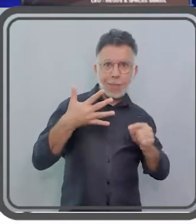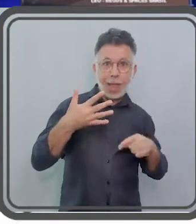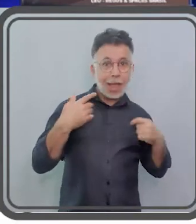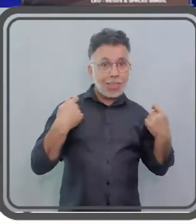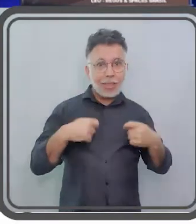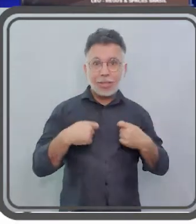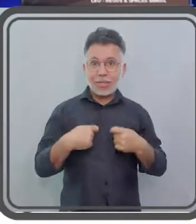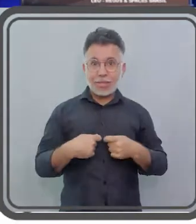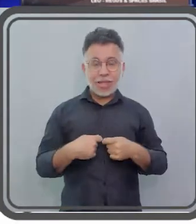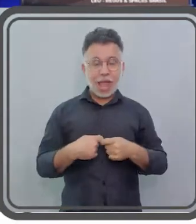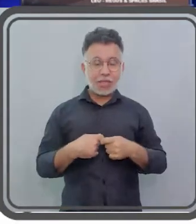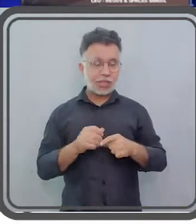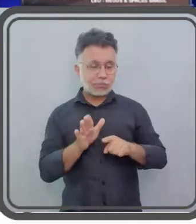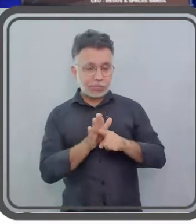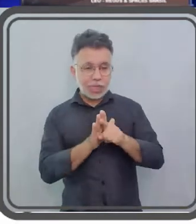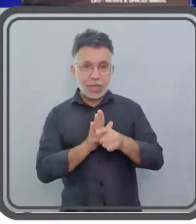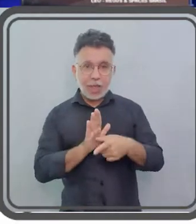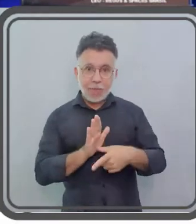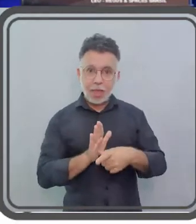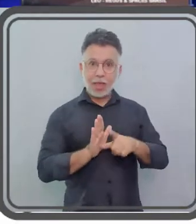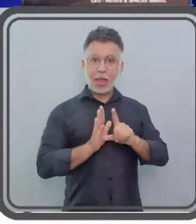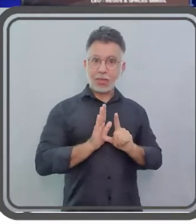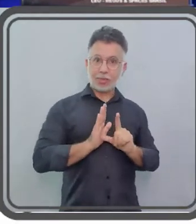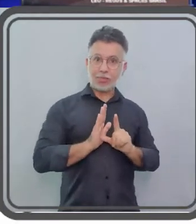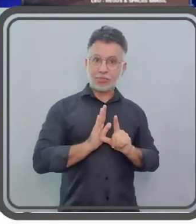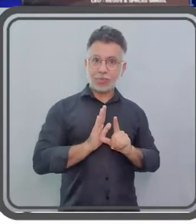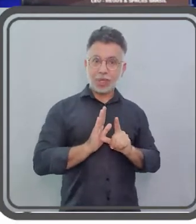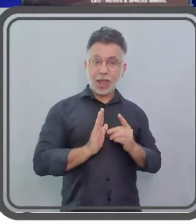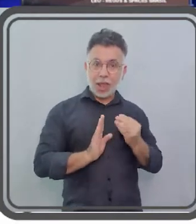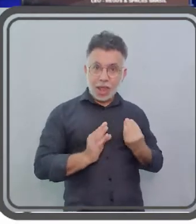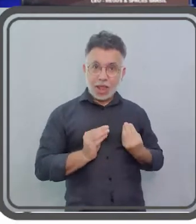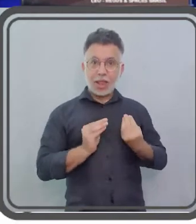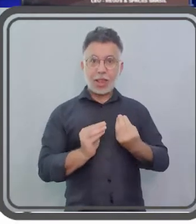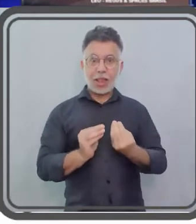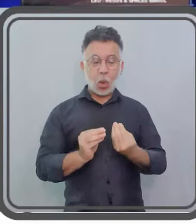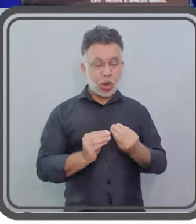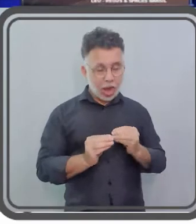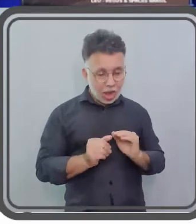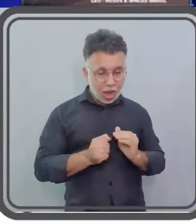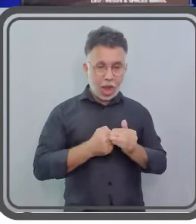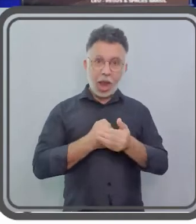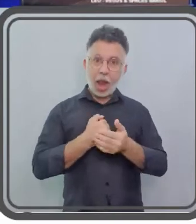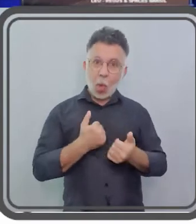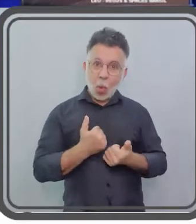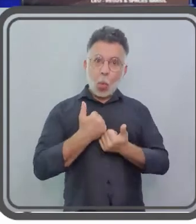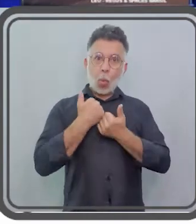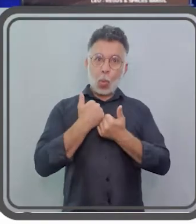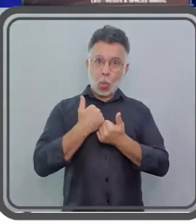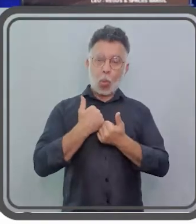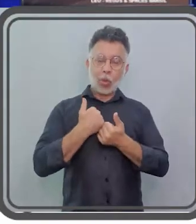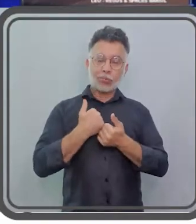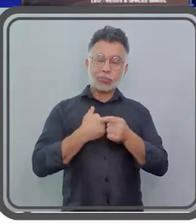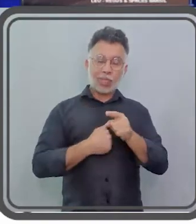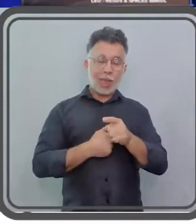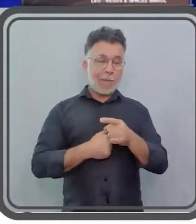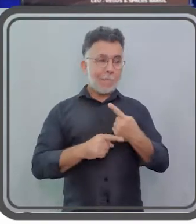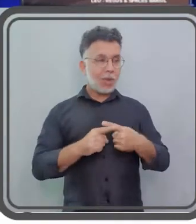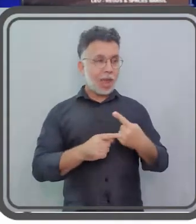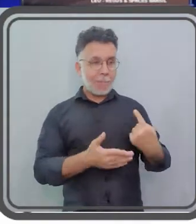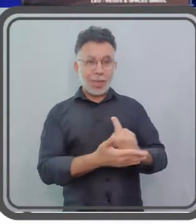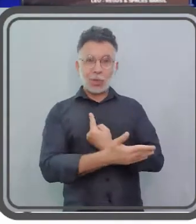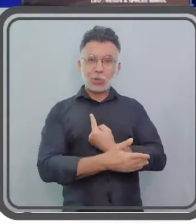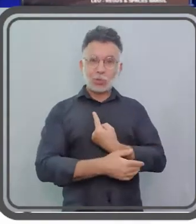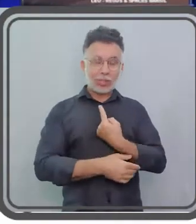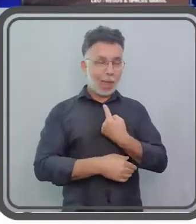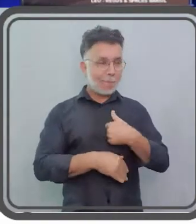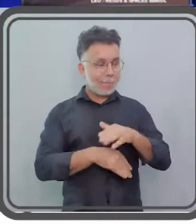necessidades, diagnósticos, e trazemos toda uma ferramenta de acolhimento, porque a pergunta do milhão é aqui,